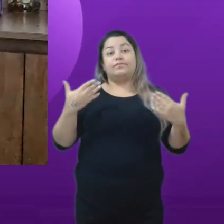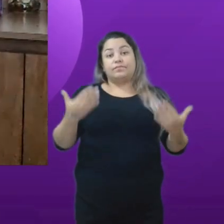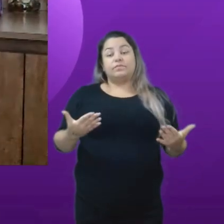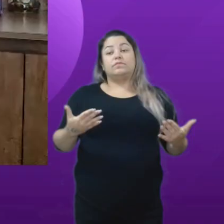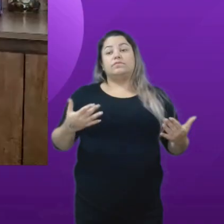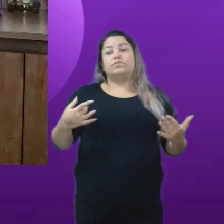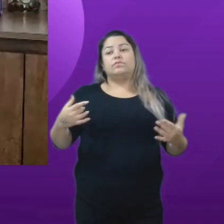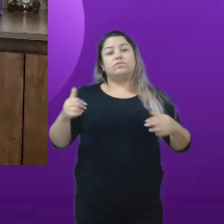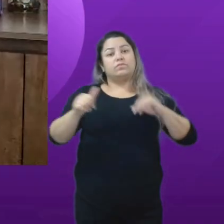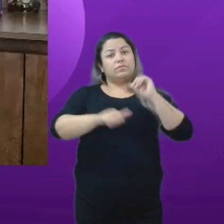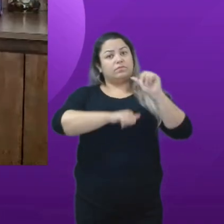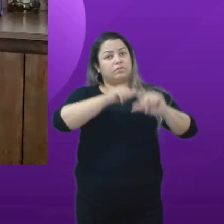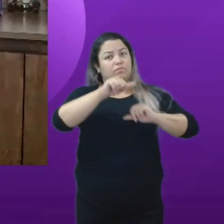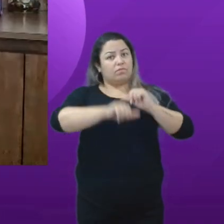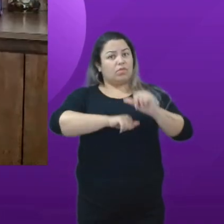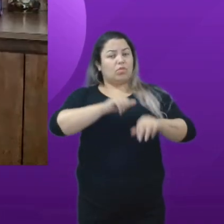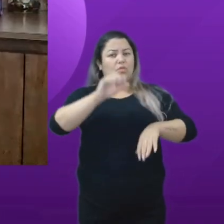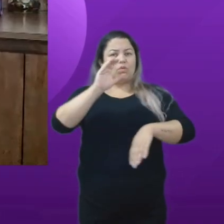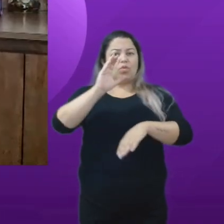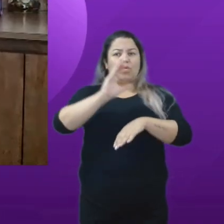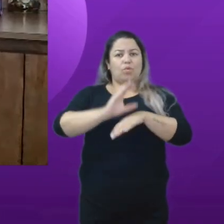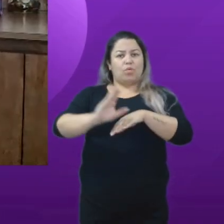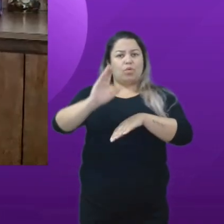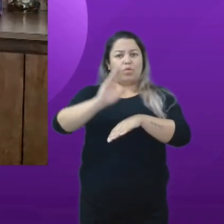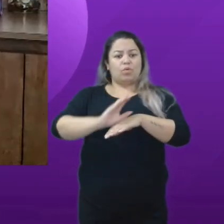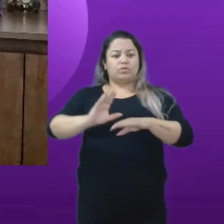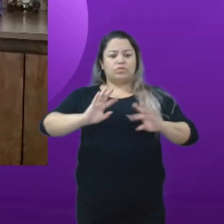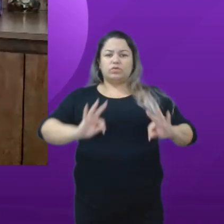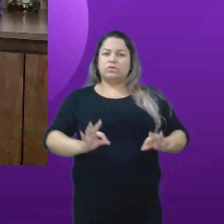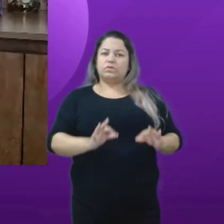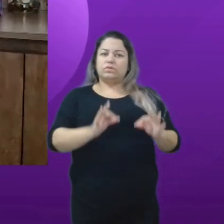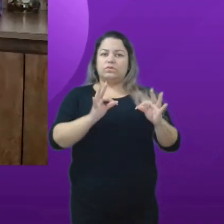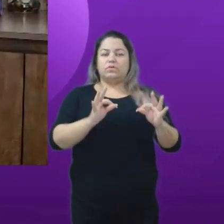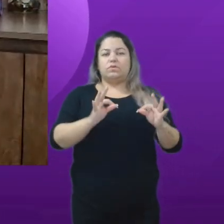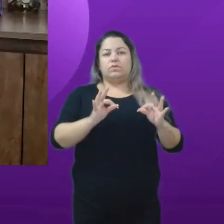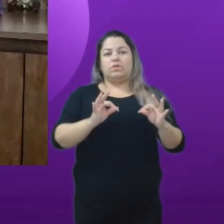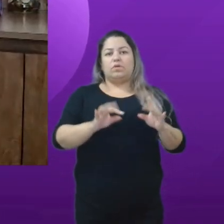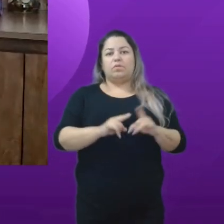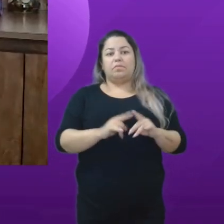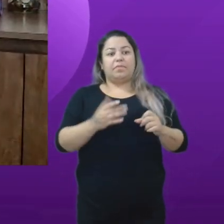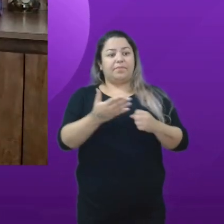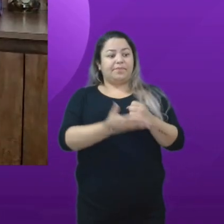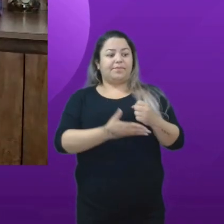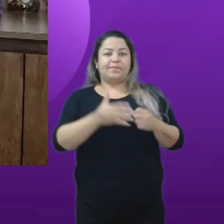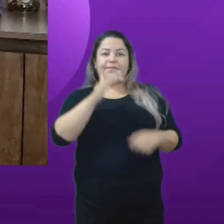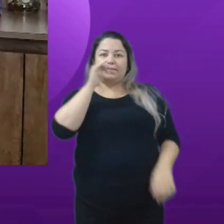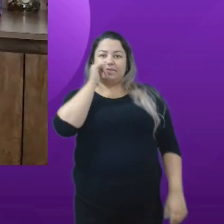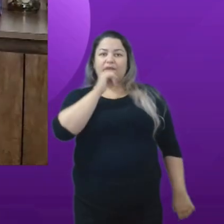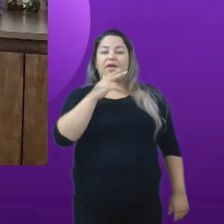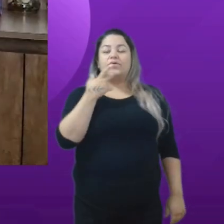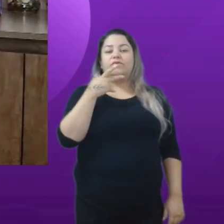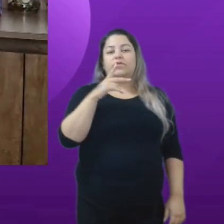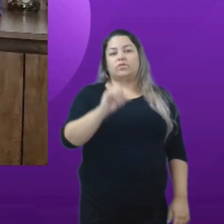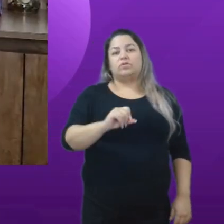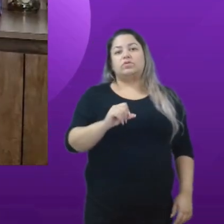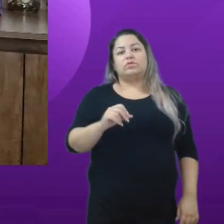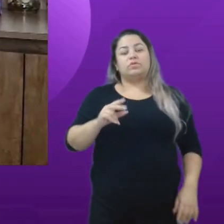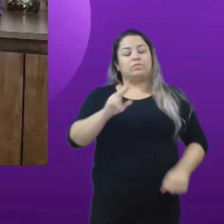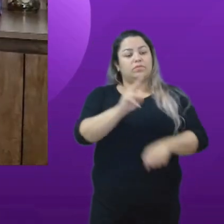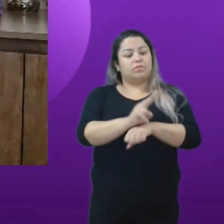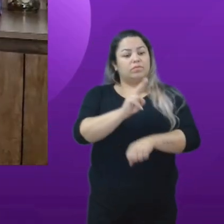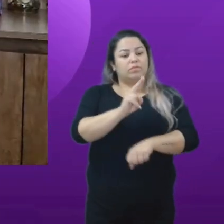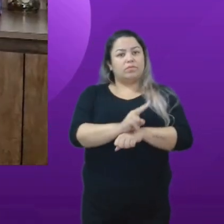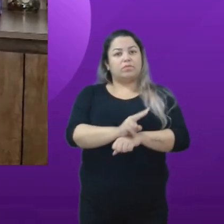um curso de tecnologia com a base feminista, a gente está falando de proteção, a gente está falando